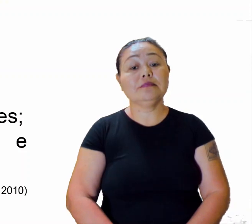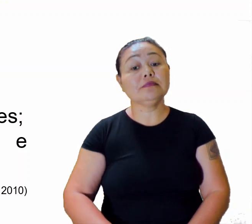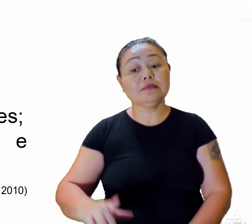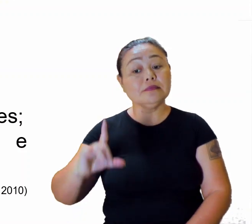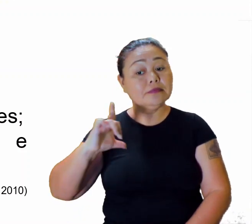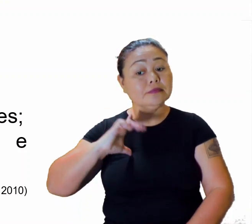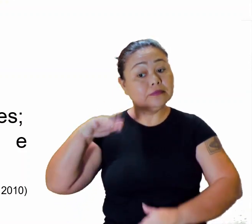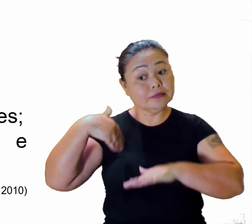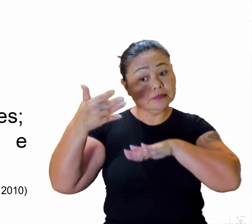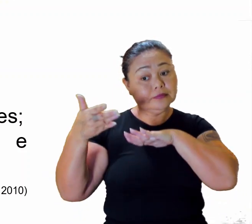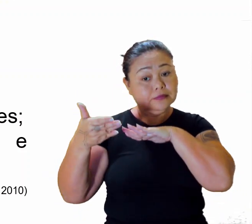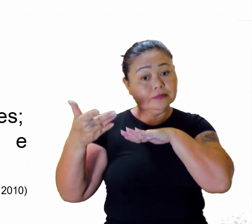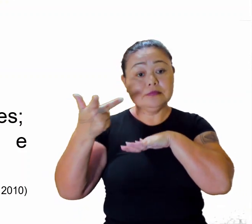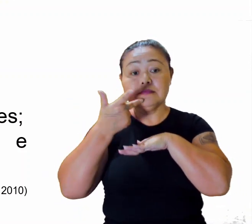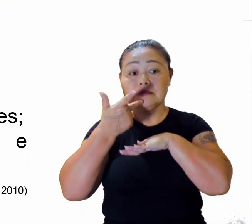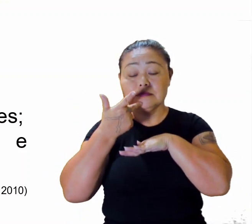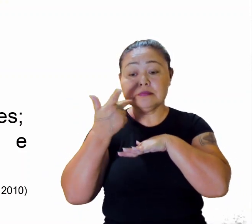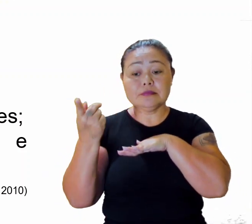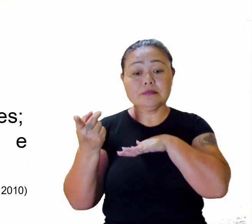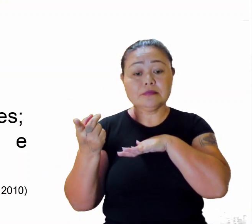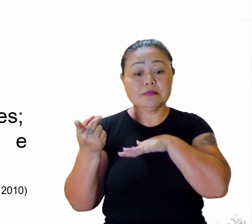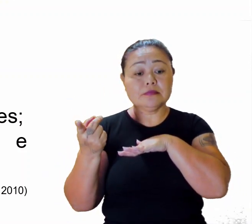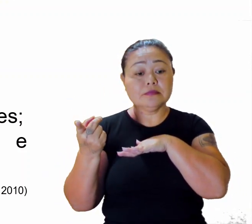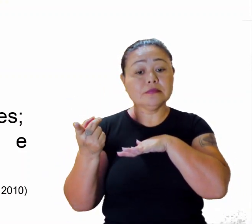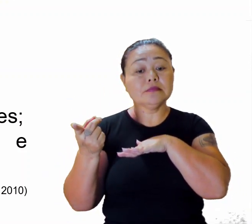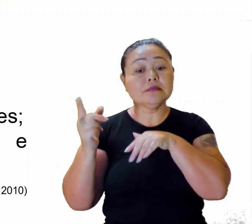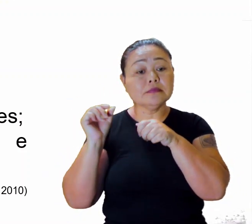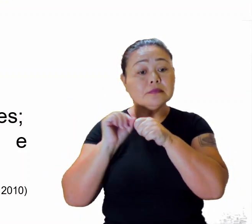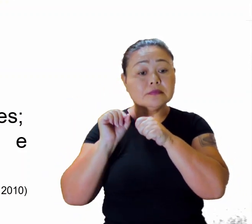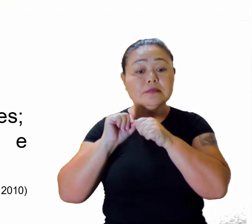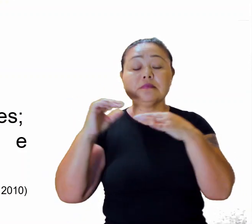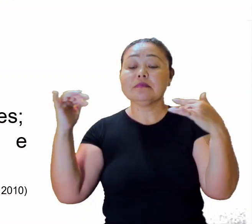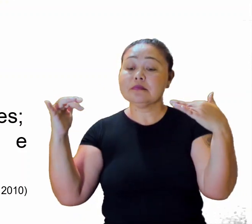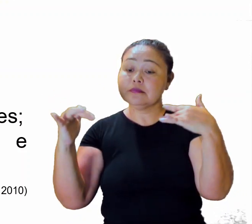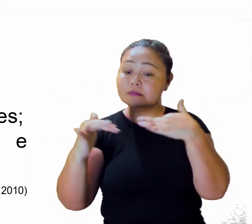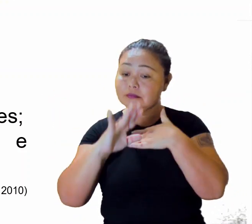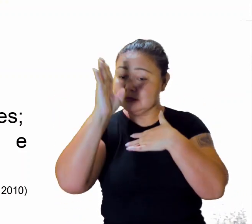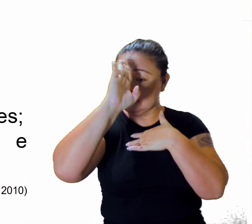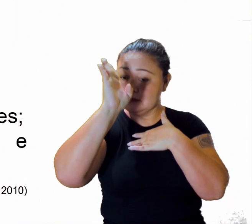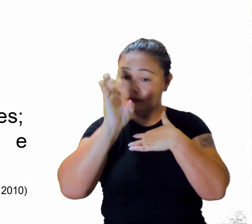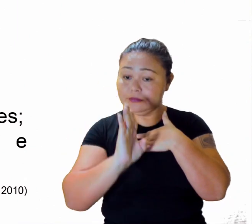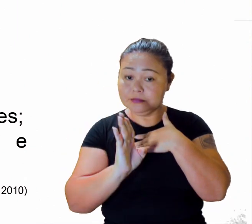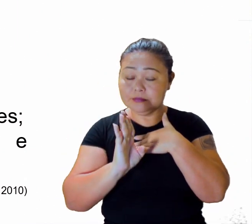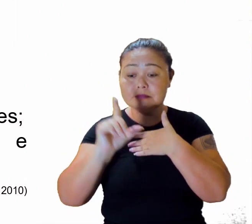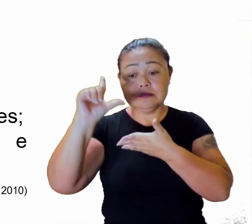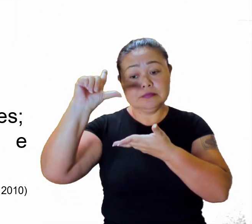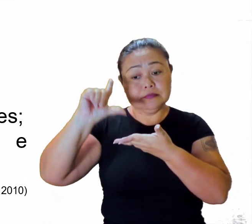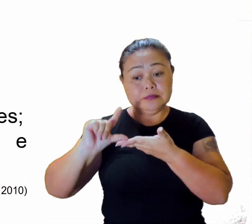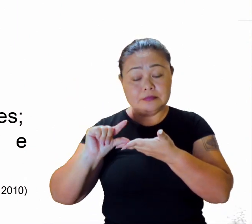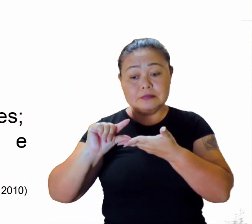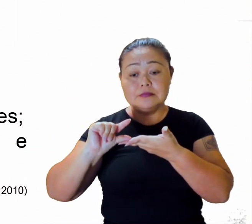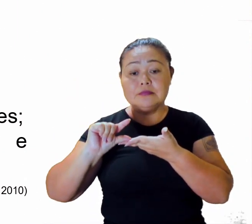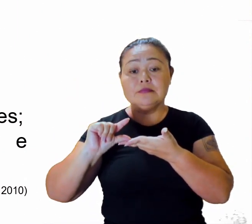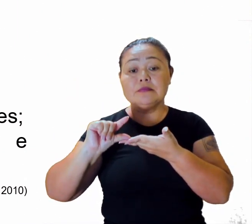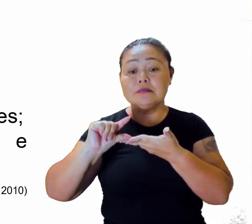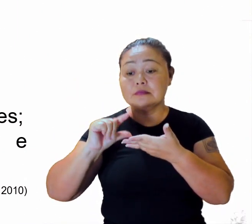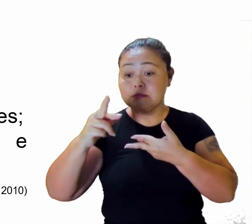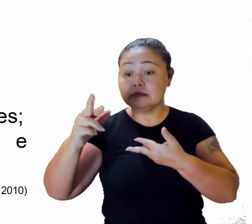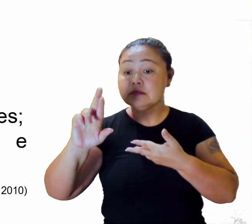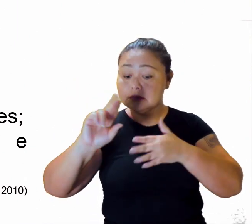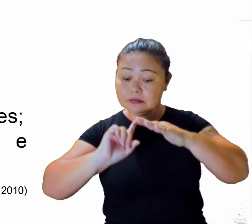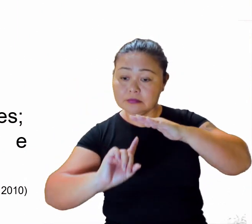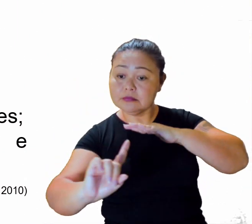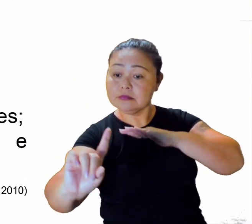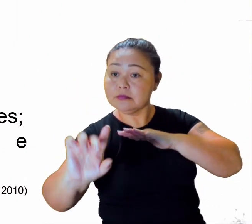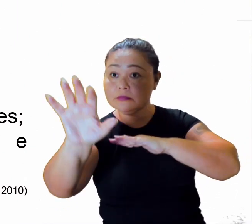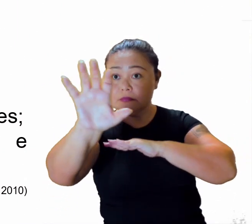Temos tendências atuais que falamos da questão da urbanização no Brasil, que é a diminuição das migrações interregionais, que